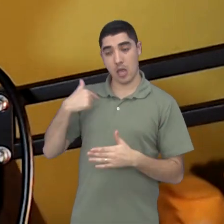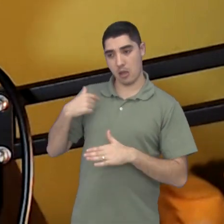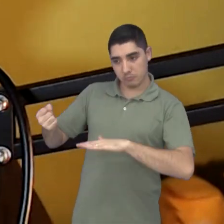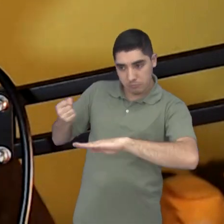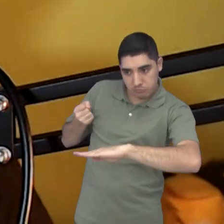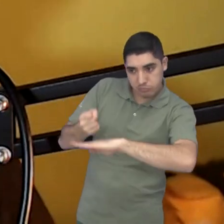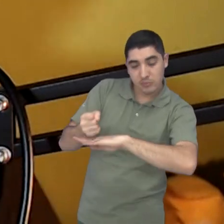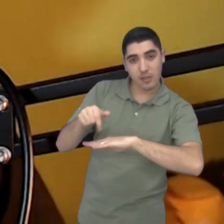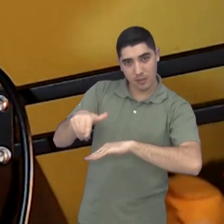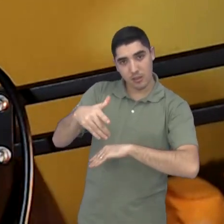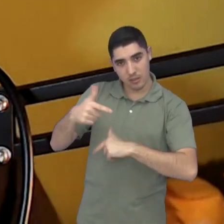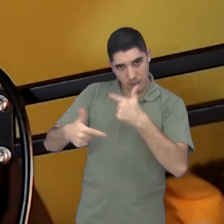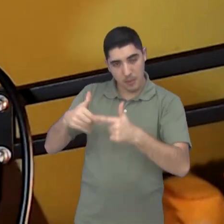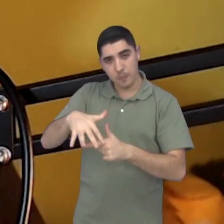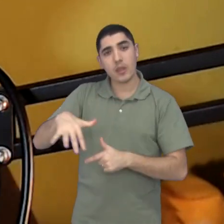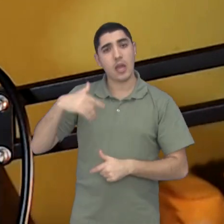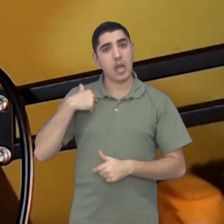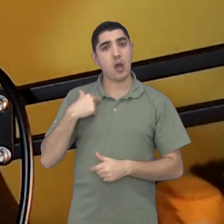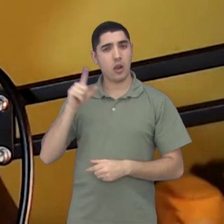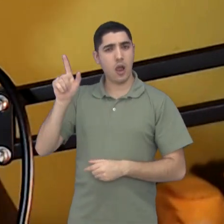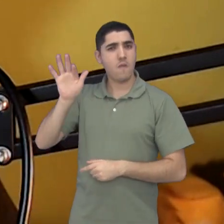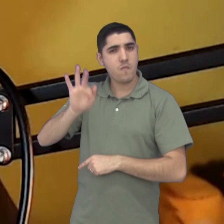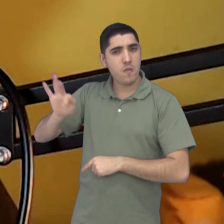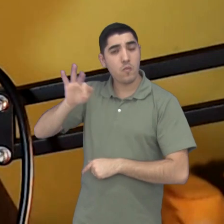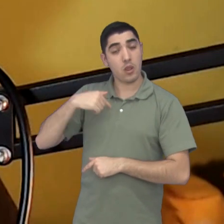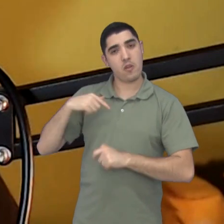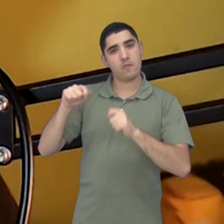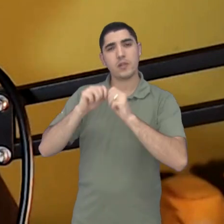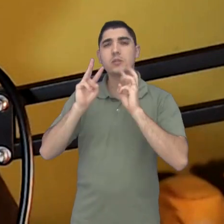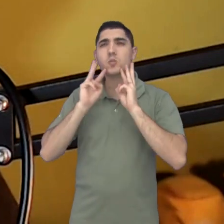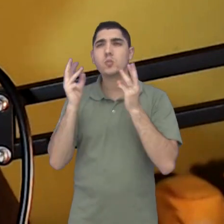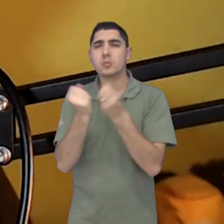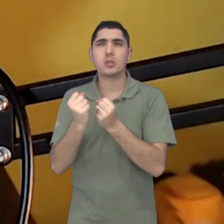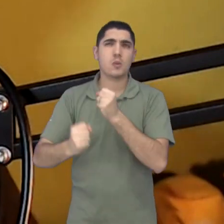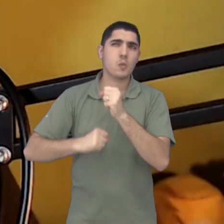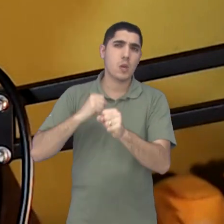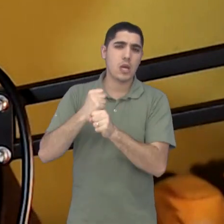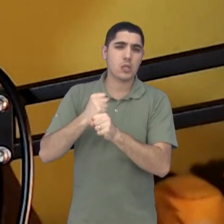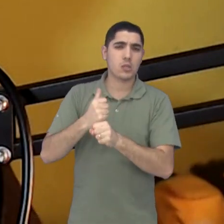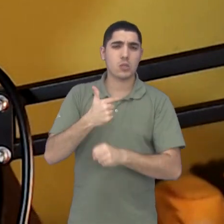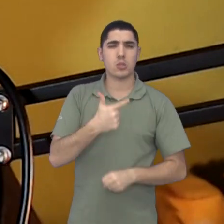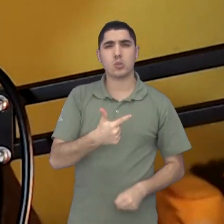na profissão deu porque eu fiz um workshop na faculdade lá em